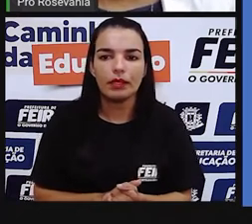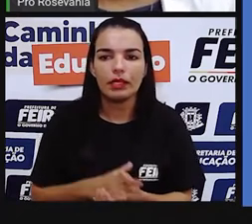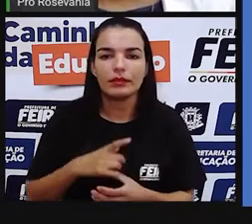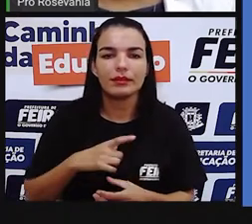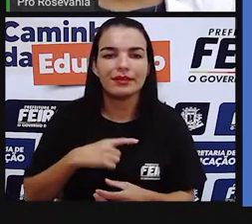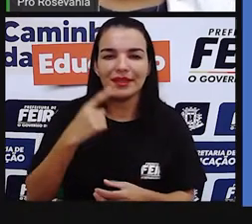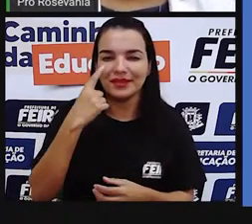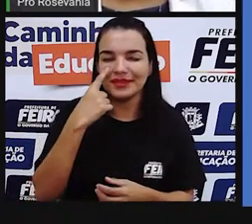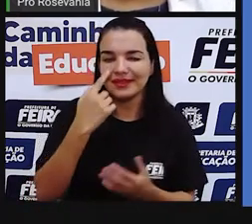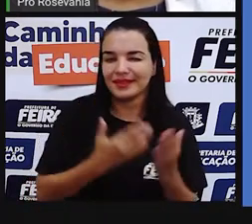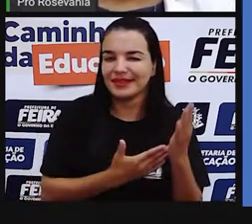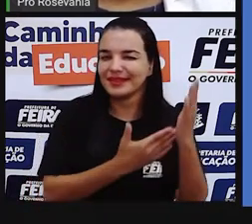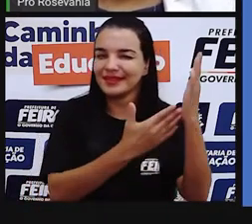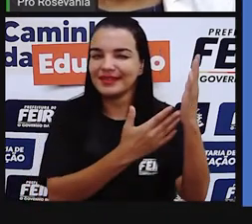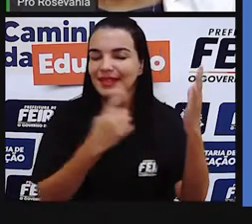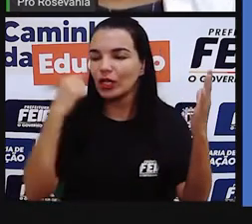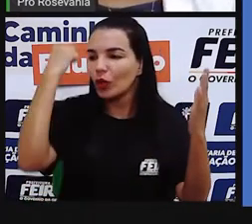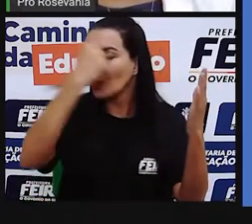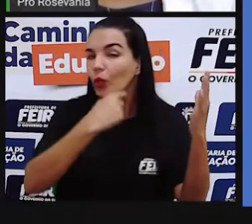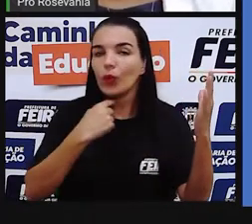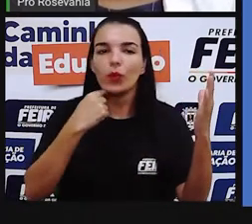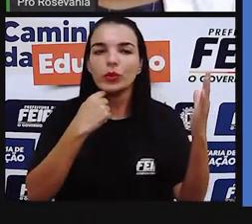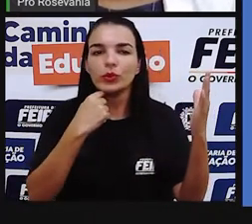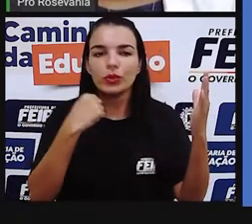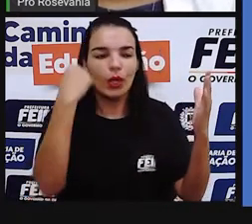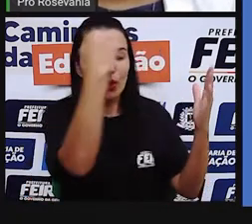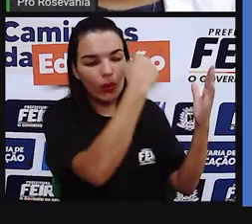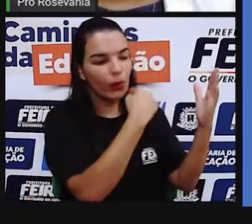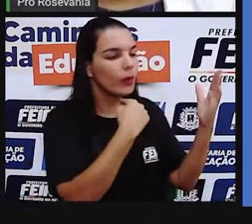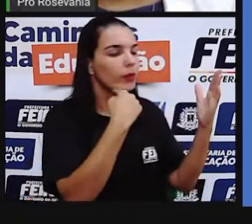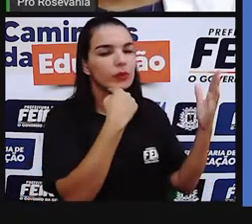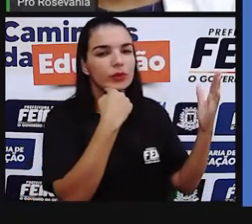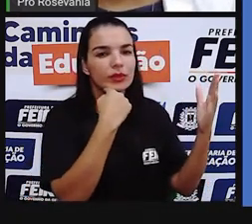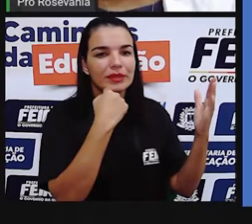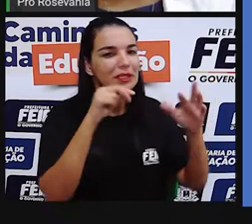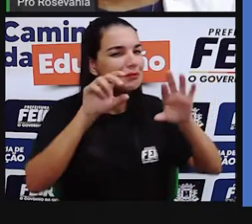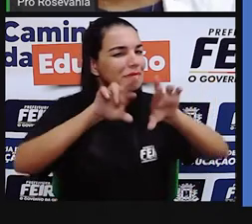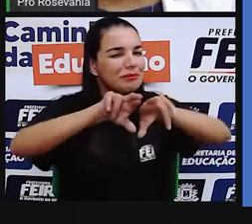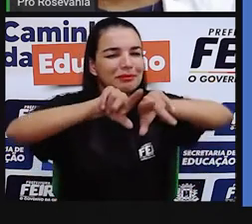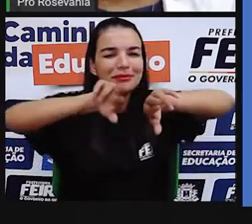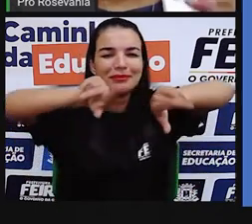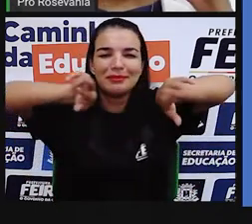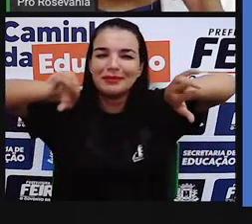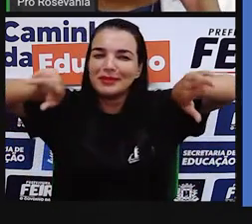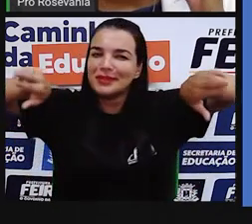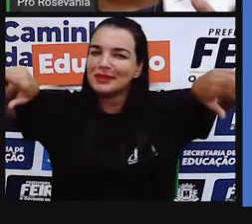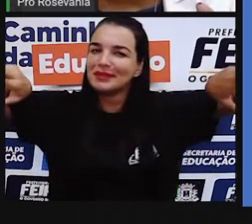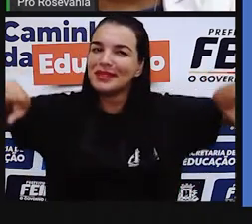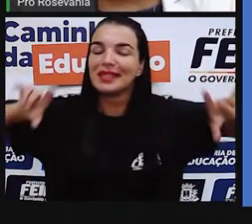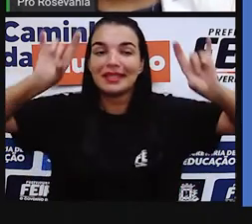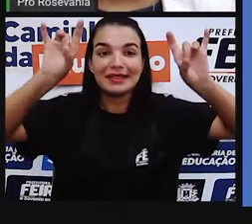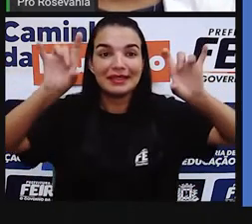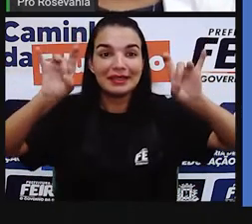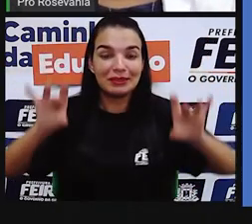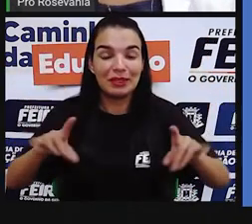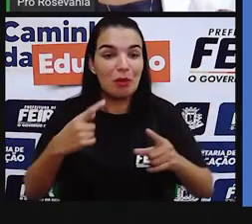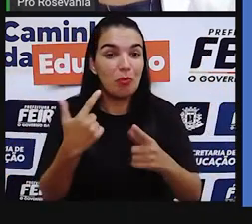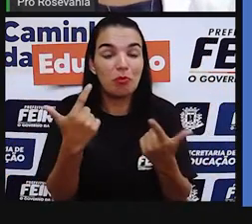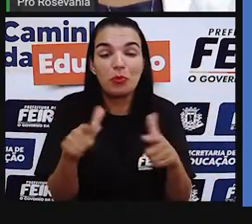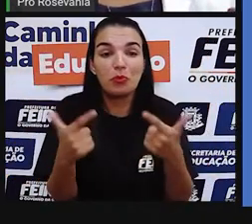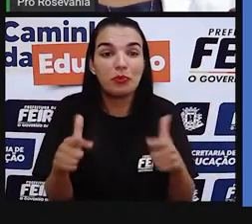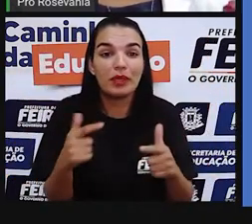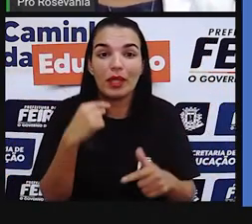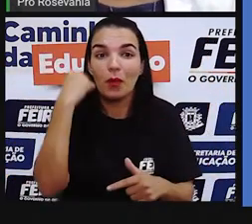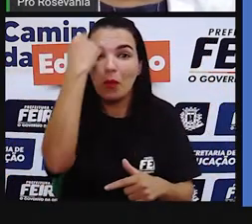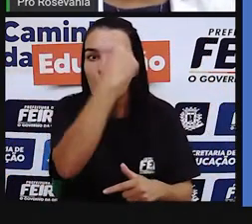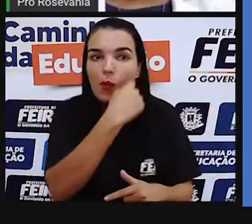são tão peculiares, como parece qualquer população de qualquer canto do mundo, né? A gente não tem uma carinha específica,